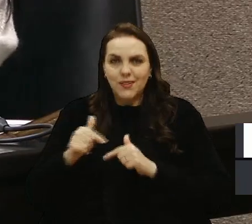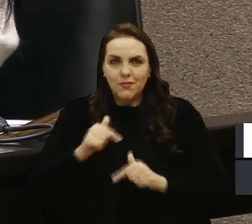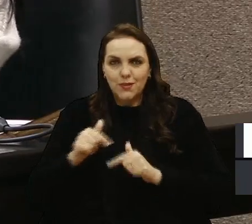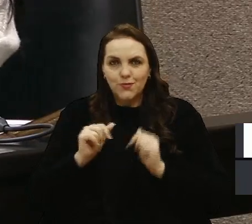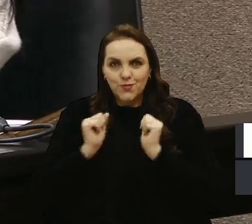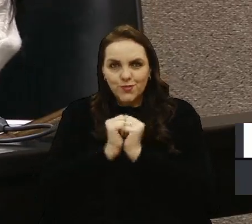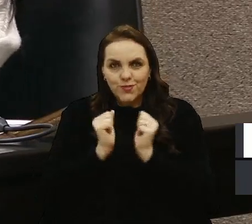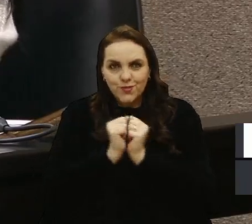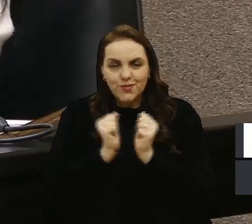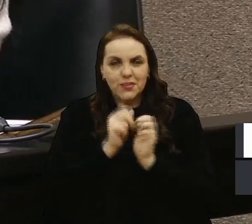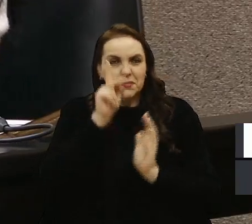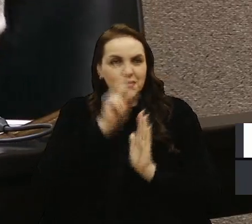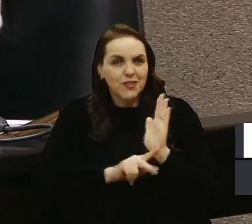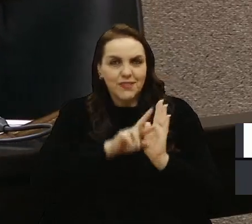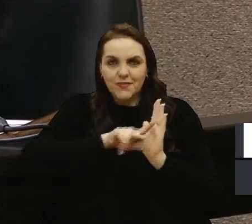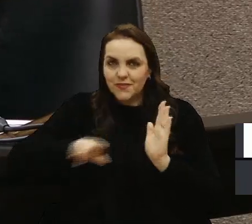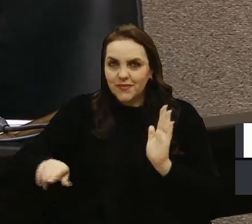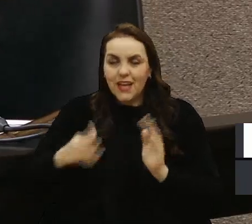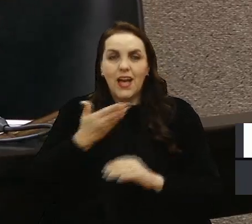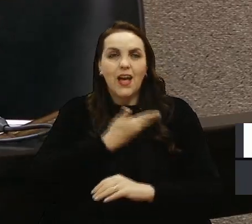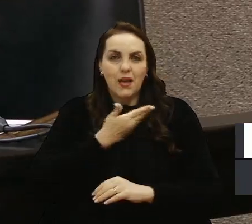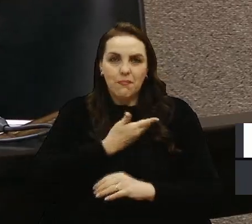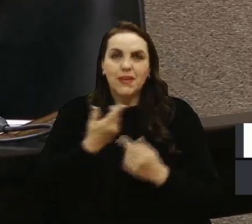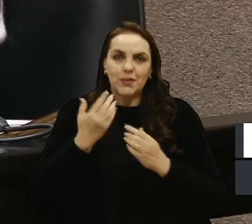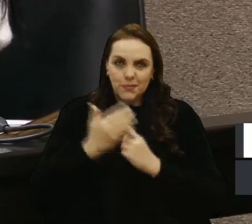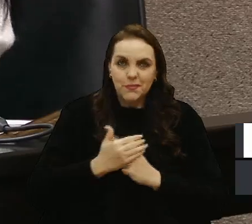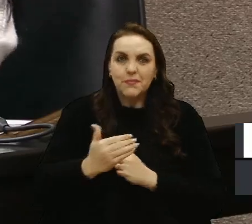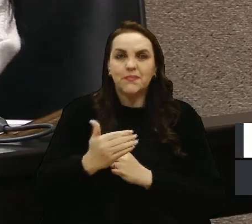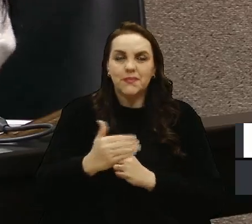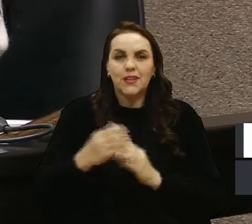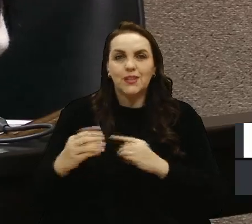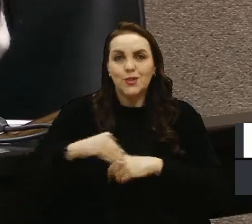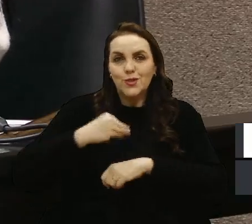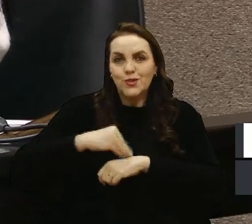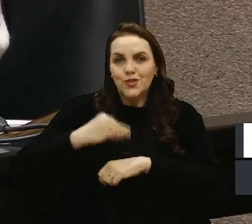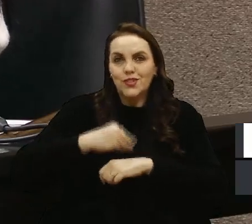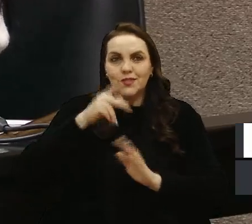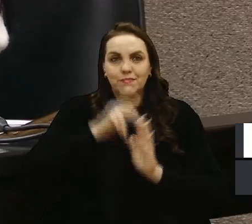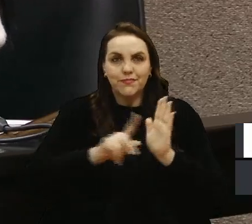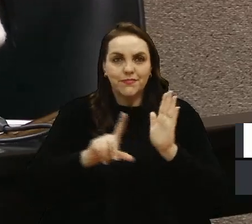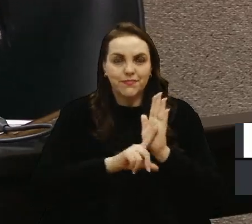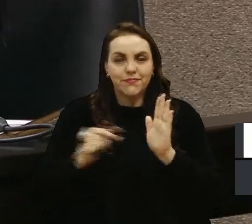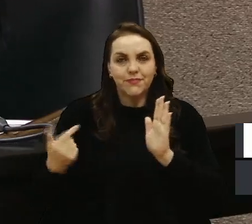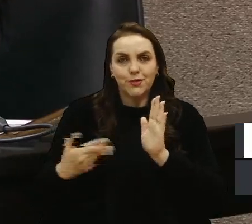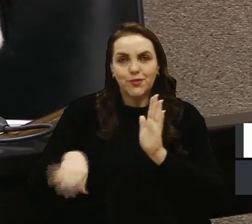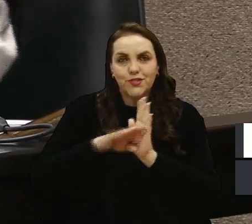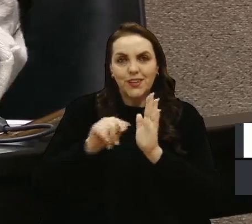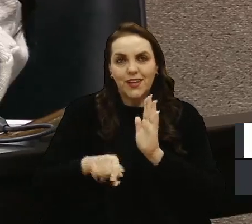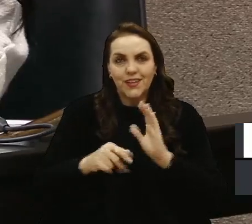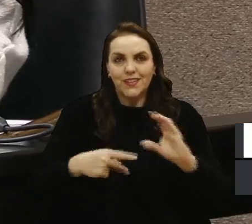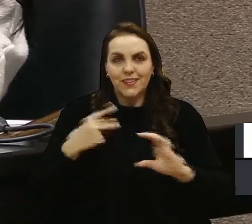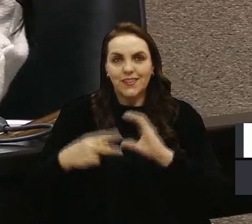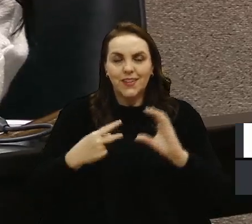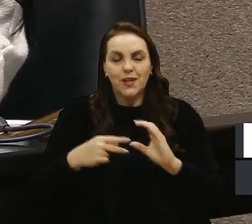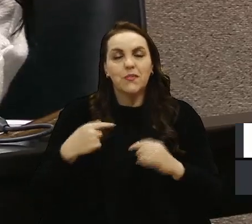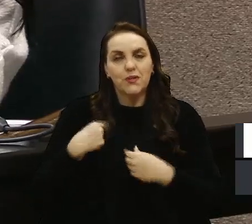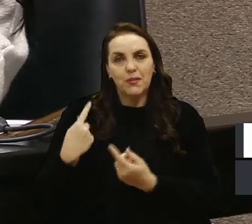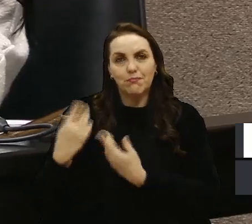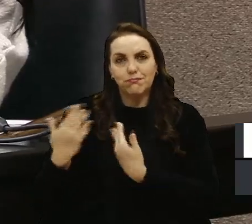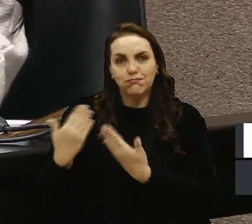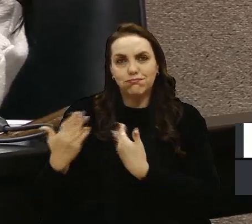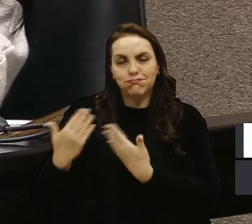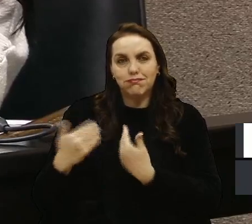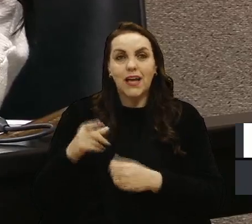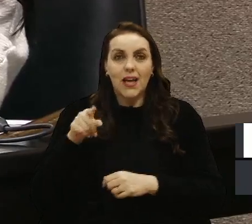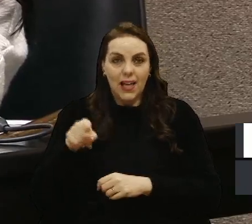uma amiga do nosso mandato, inclusive com muitas sugestões de projetos de leis que vêm para essa casa, e muitos dos projetos eu discuto também com ela que é